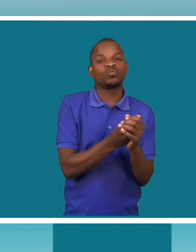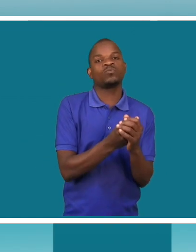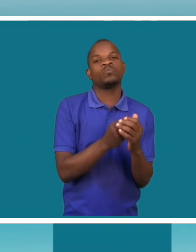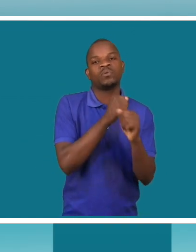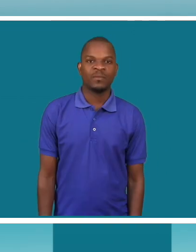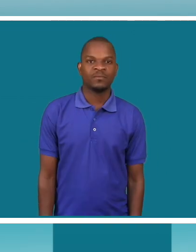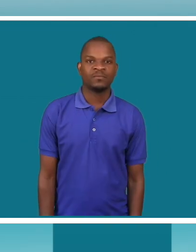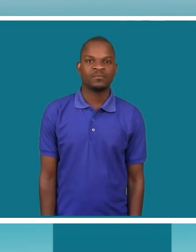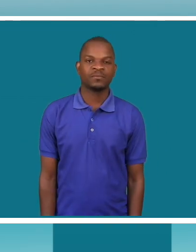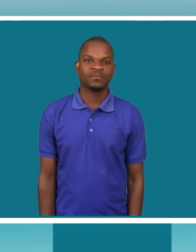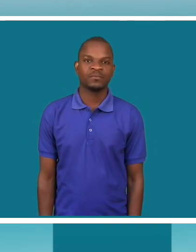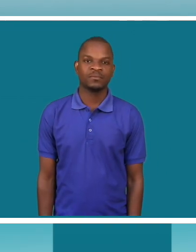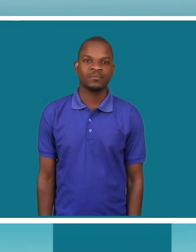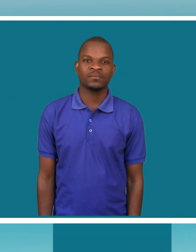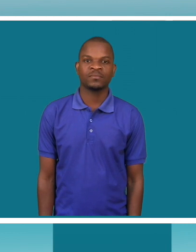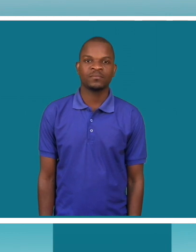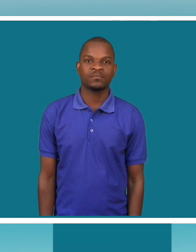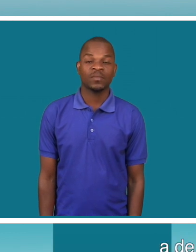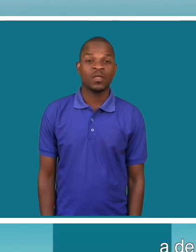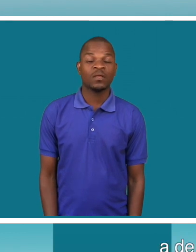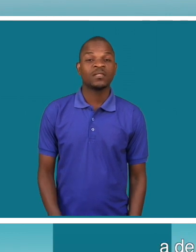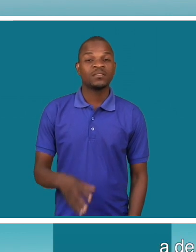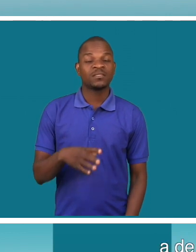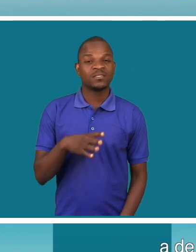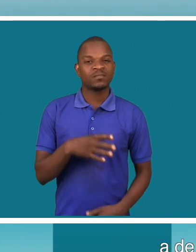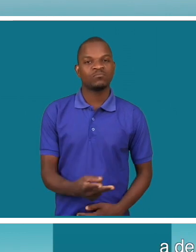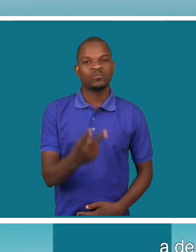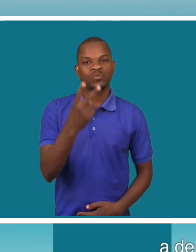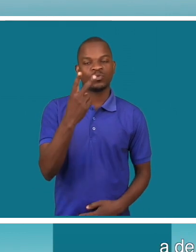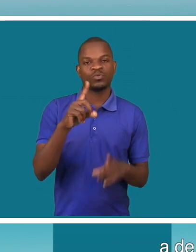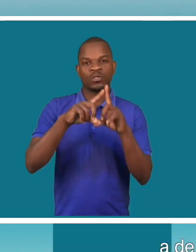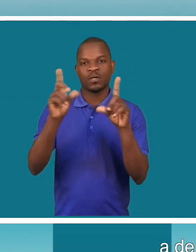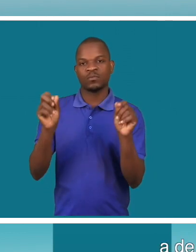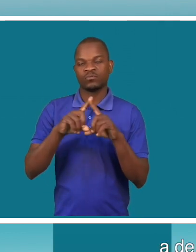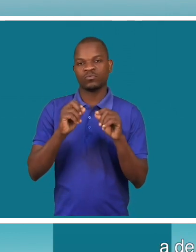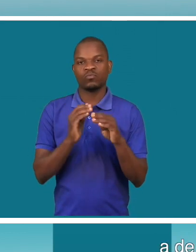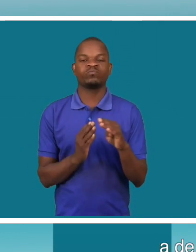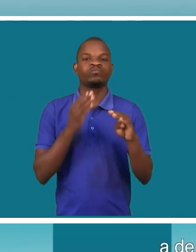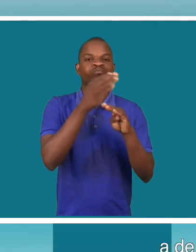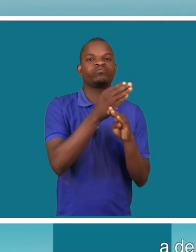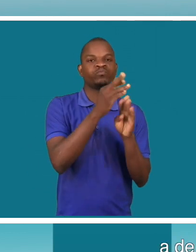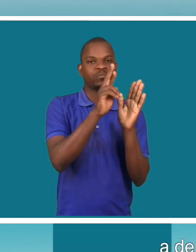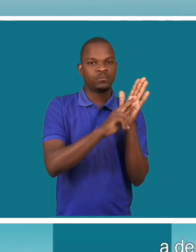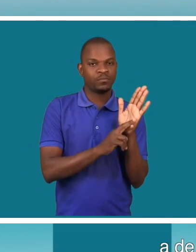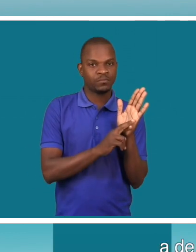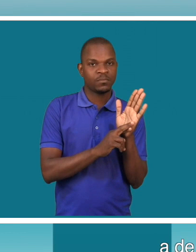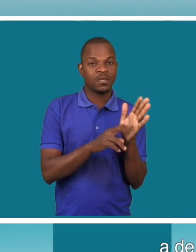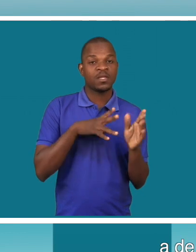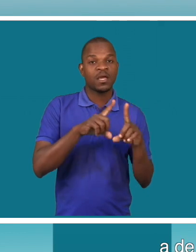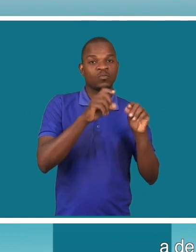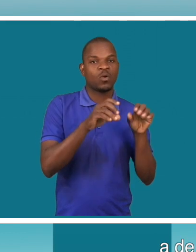aquele todo o perigo. Estamos perante a violação de duas posturas. A postura sobre a ocupação de espaço e a postura sobre a venda ambulante em